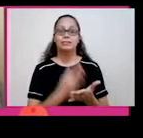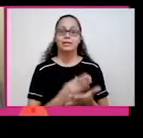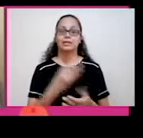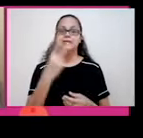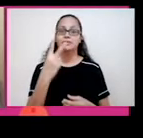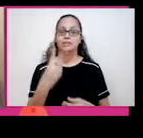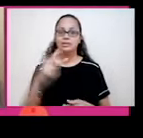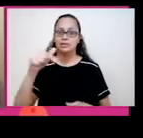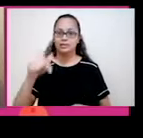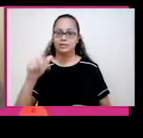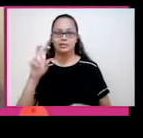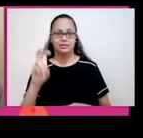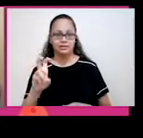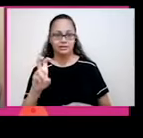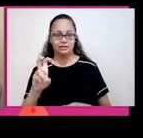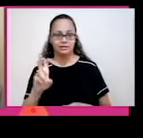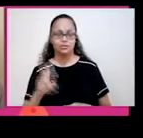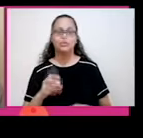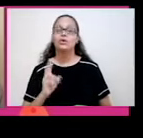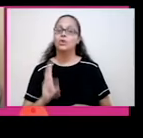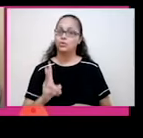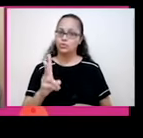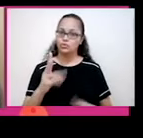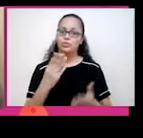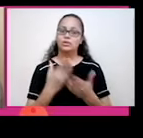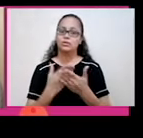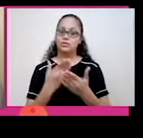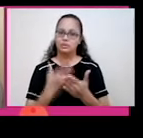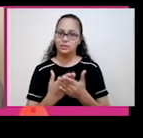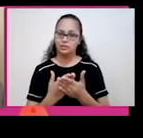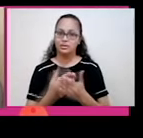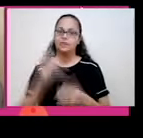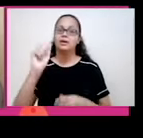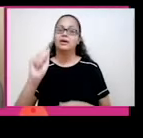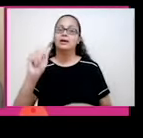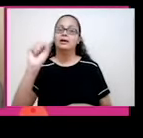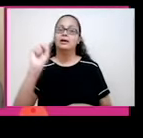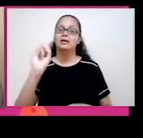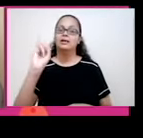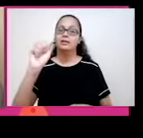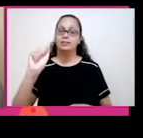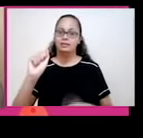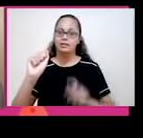página 275. Vamos continuar o estudo aí da Ásia, certo?